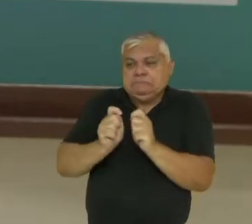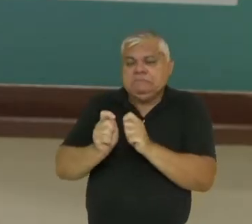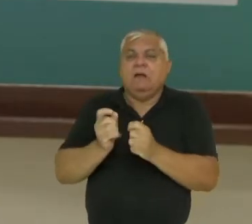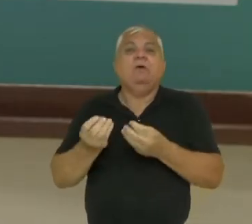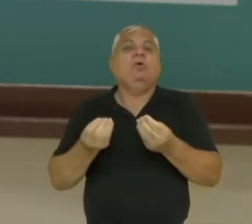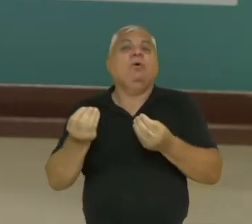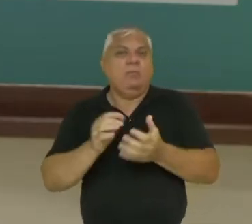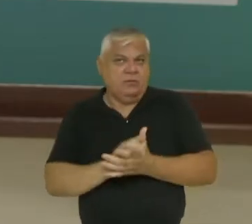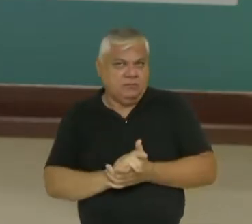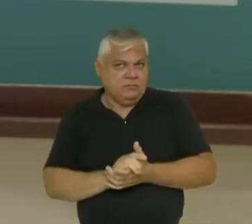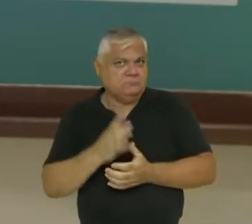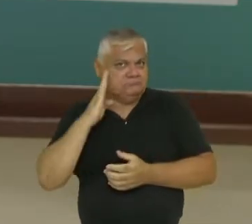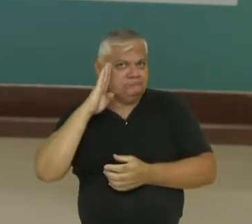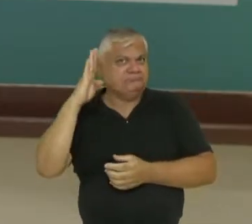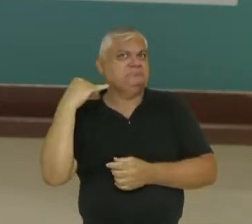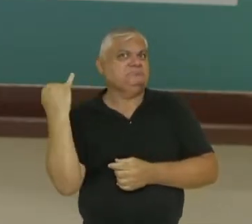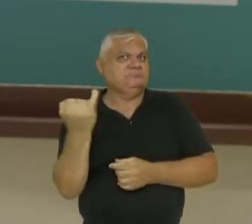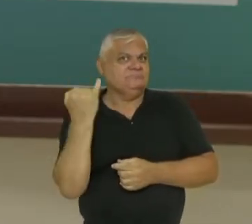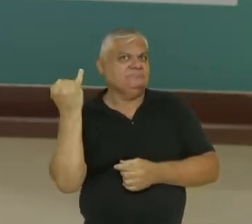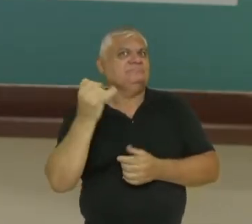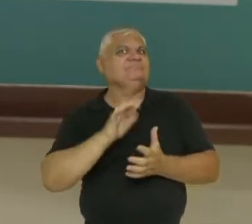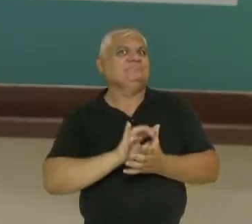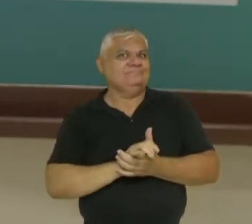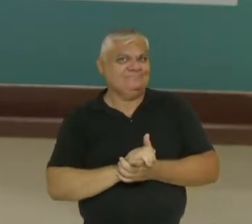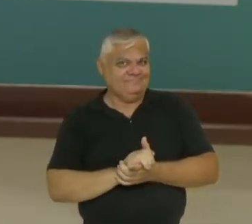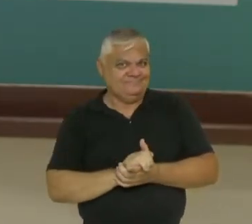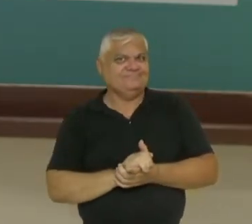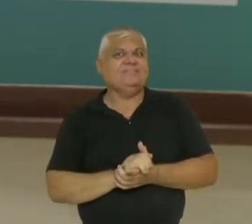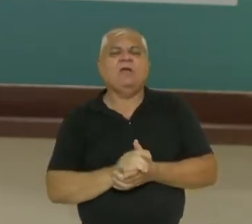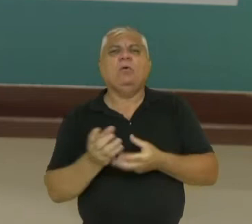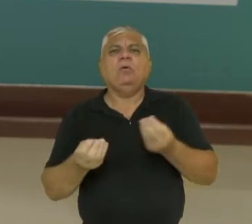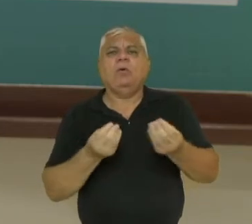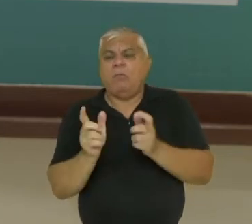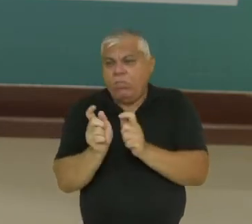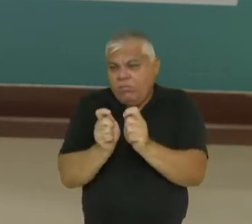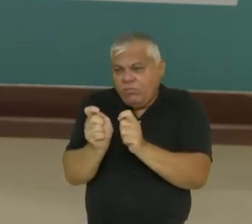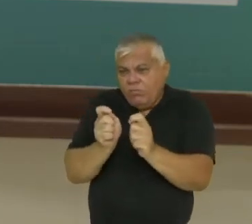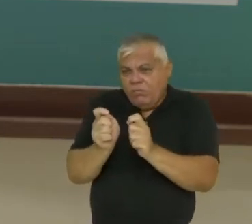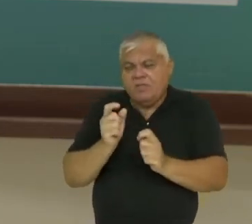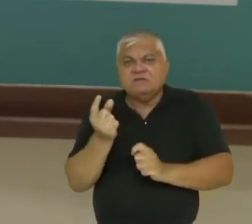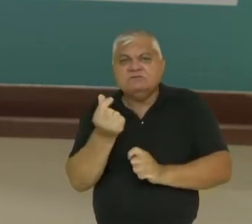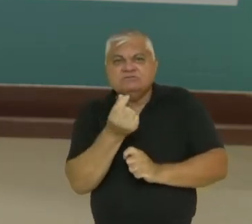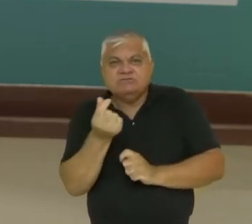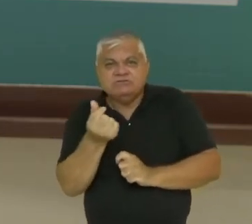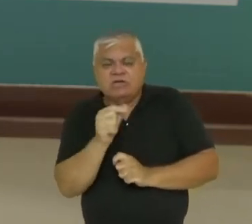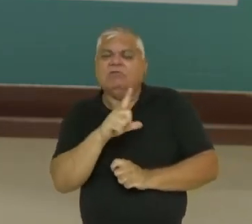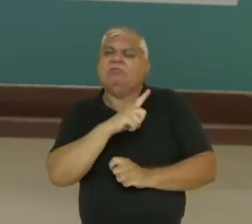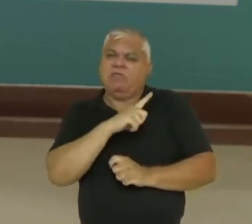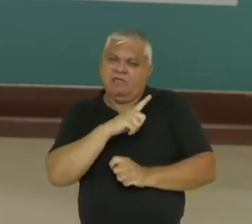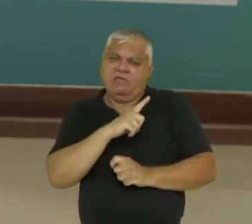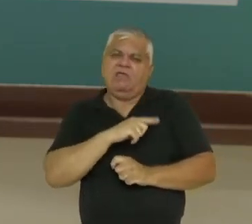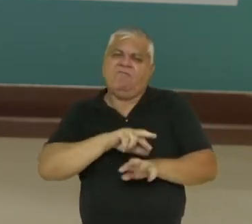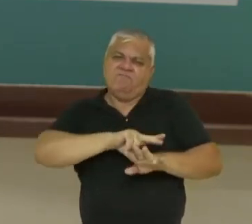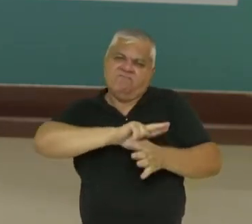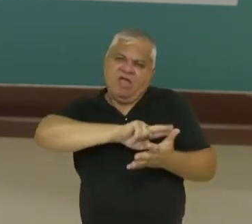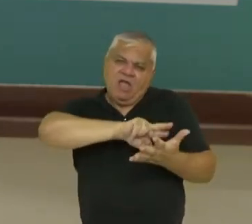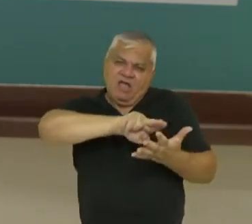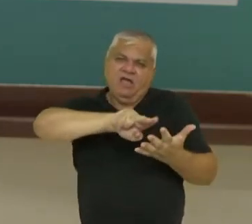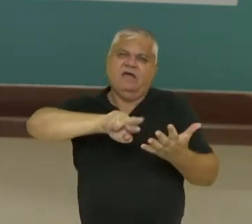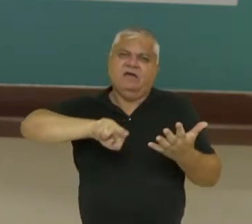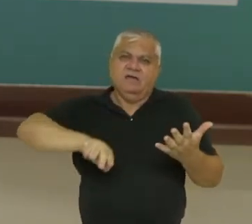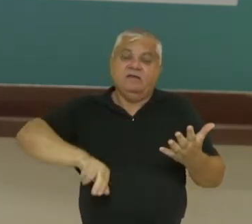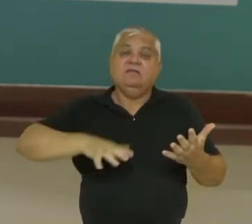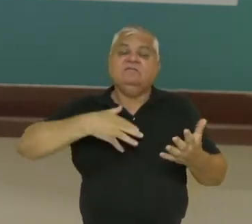pergunta fundamental. E a gente tem que saber como fazer essa economia. Tem várias maneiras, vamos